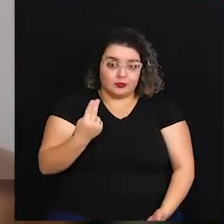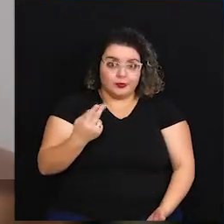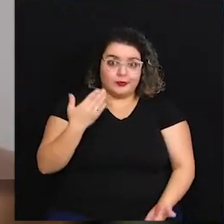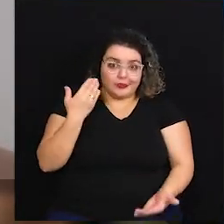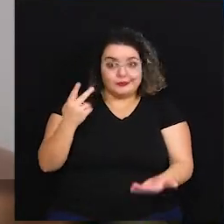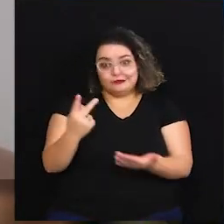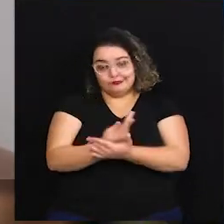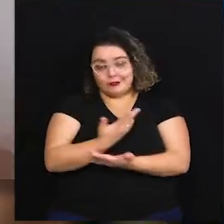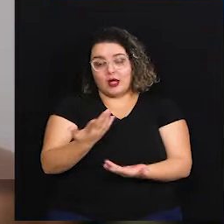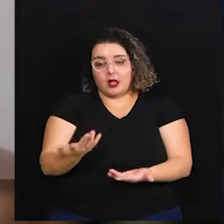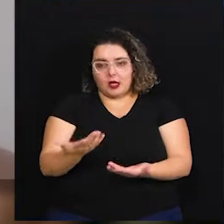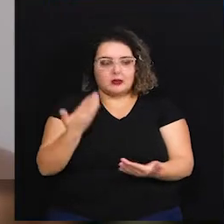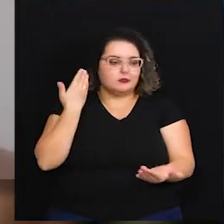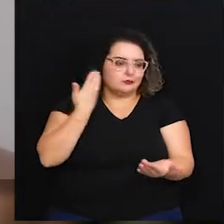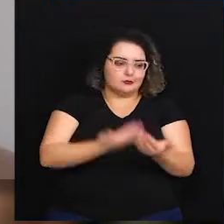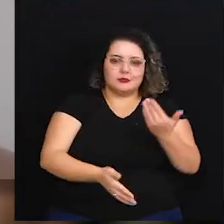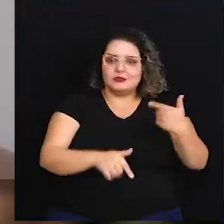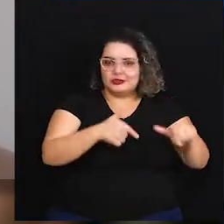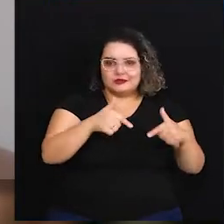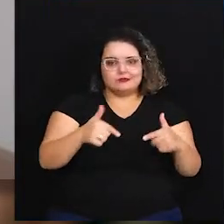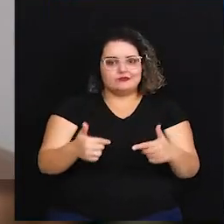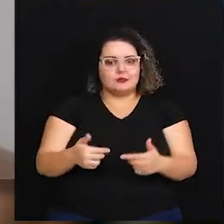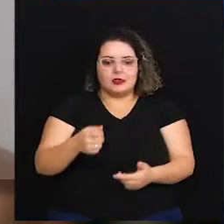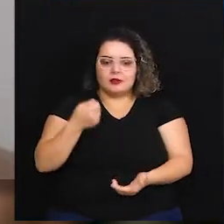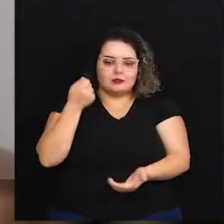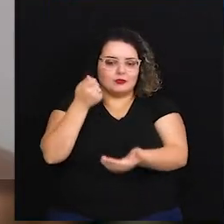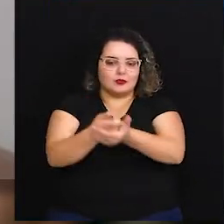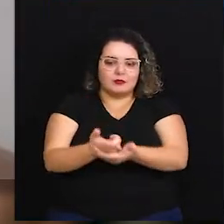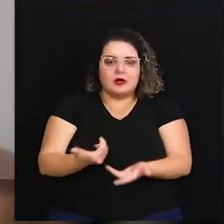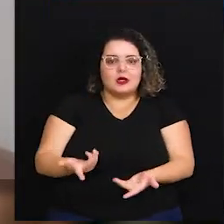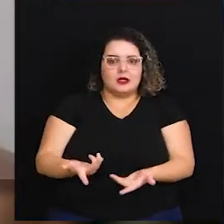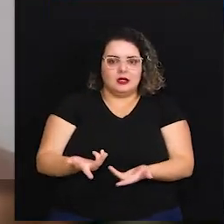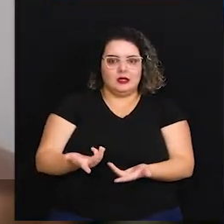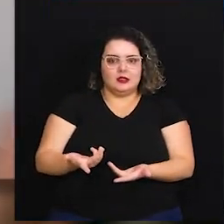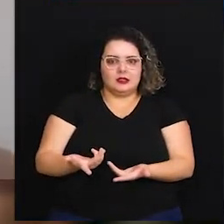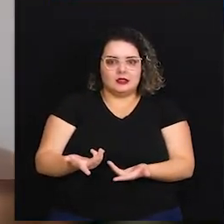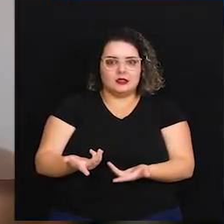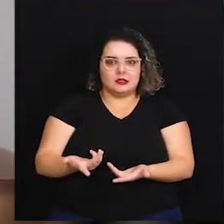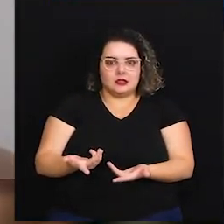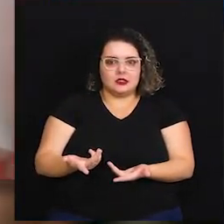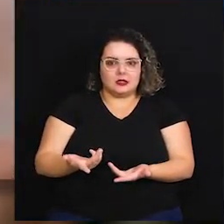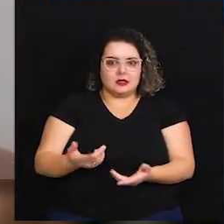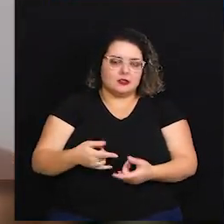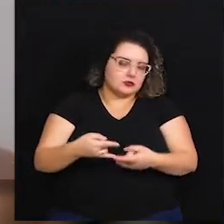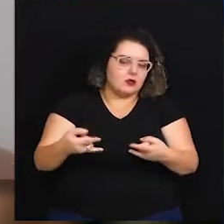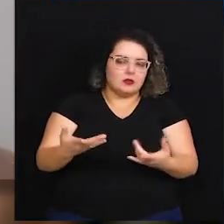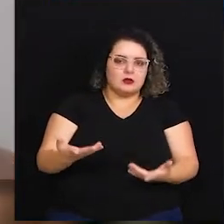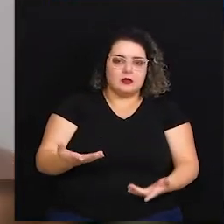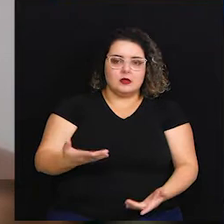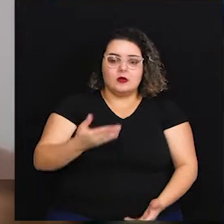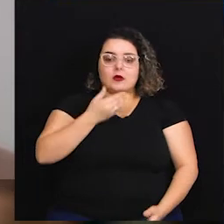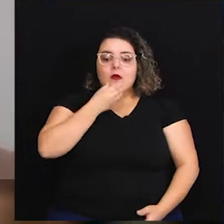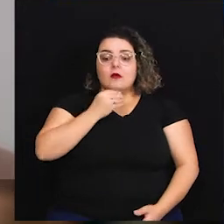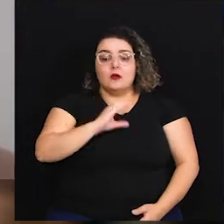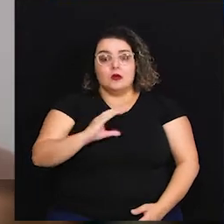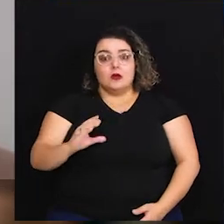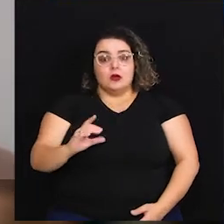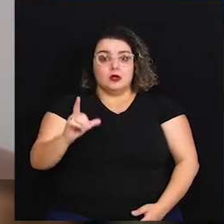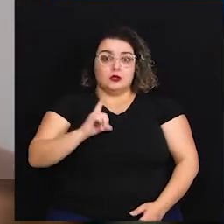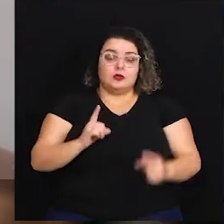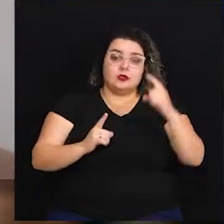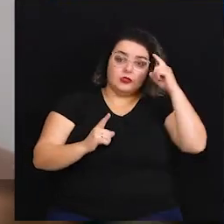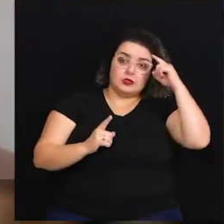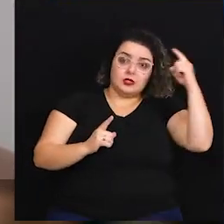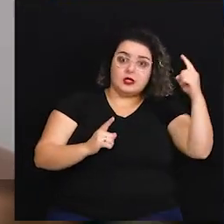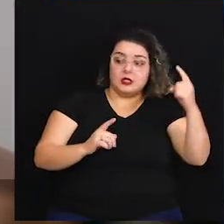perdido emprego, as contas foram acumulando. Então eu chamei meu cunhado para ser meu sócio, porque eu tinha ideia e ele tinha o nome. Então eu falei para ele